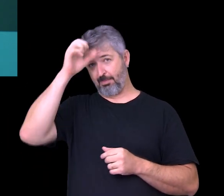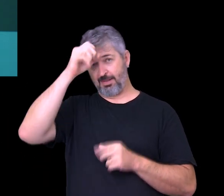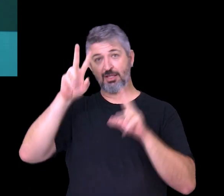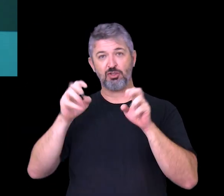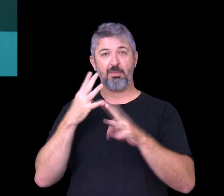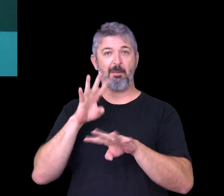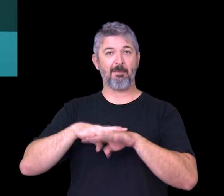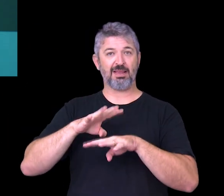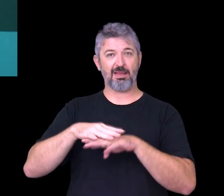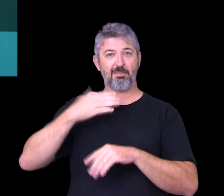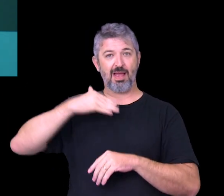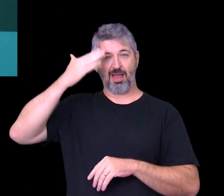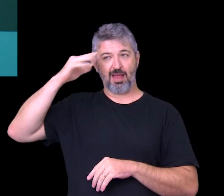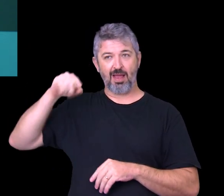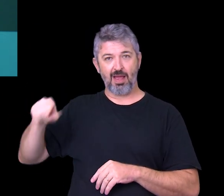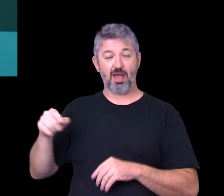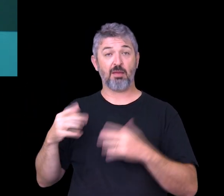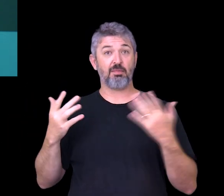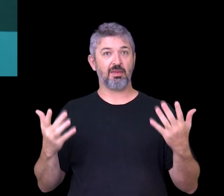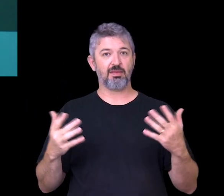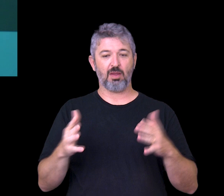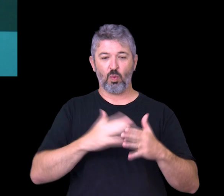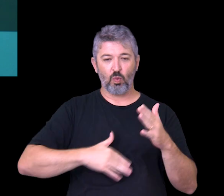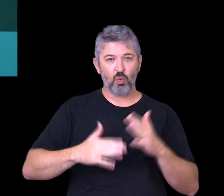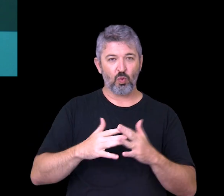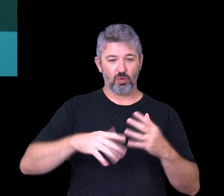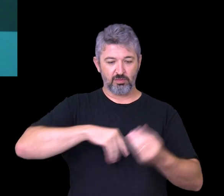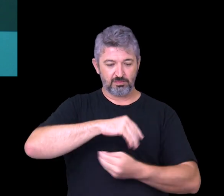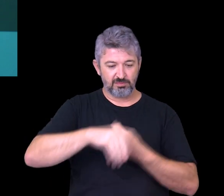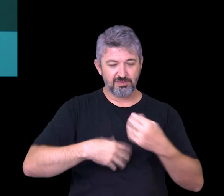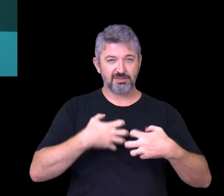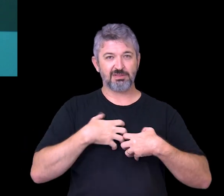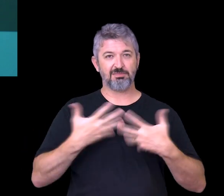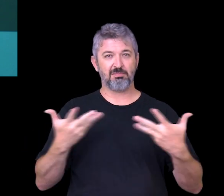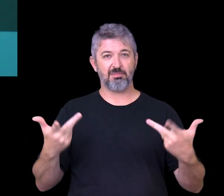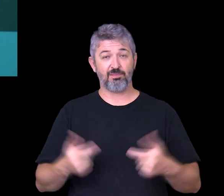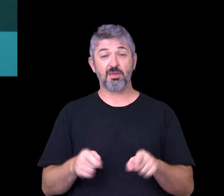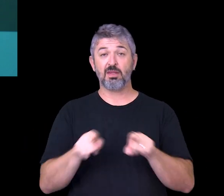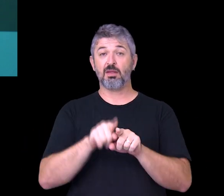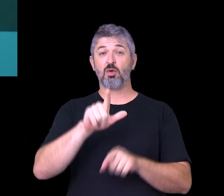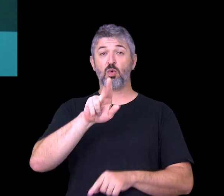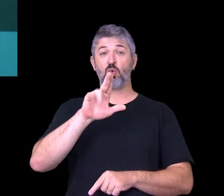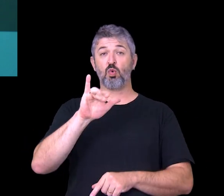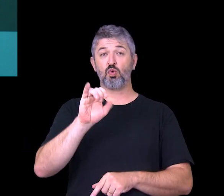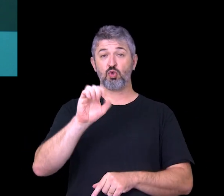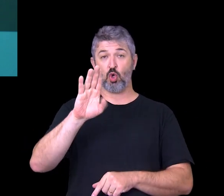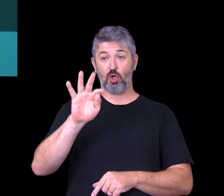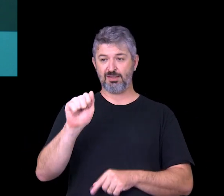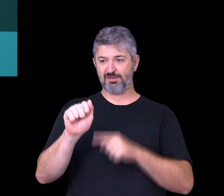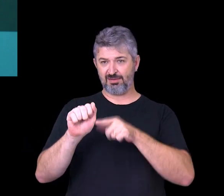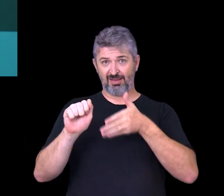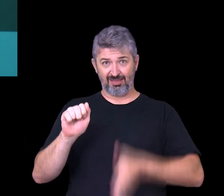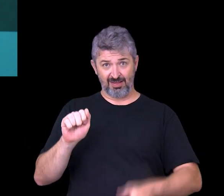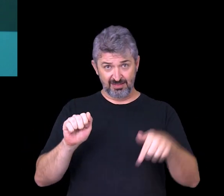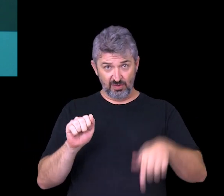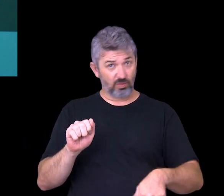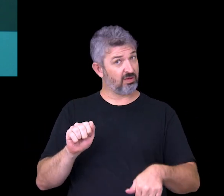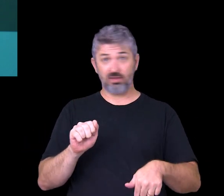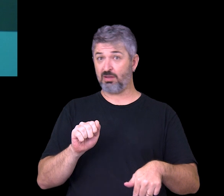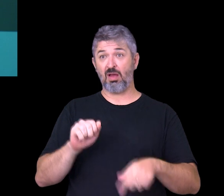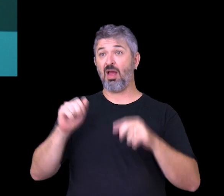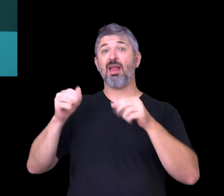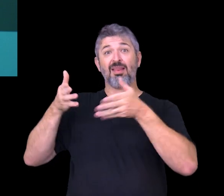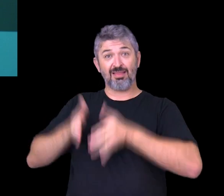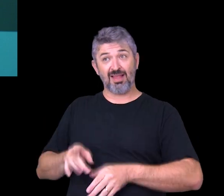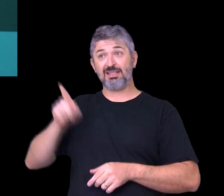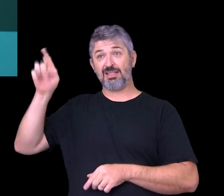Esse clima todo, com o Lúcio Costa, o grande maestro, que inclusive não nasceu no Brasil, nasceu na Europa e ficou lá até os 15 anos. O pai dele era